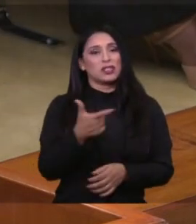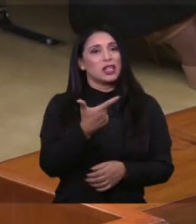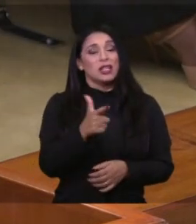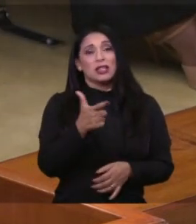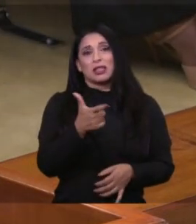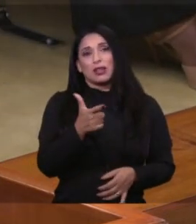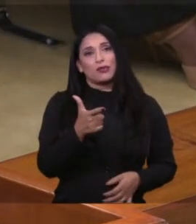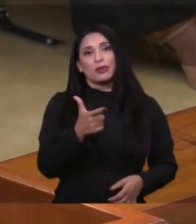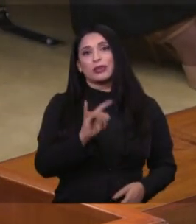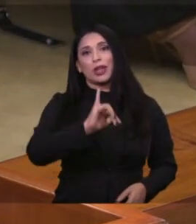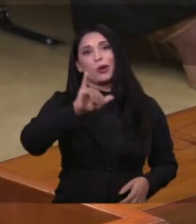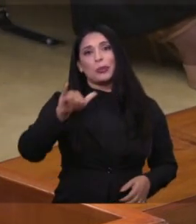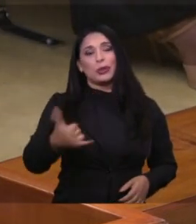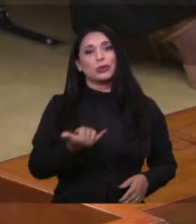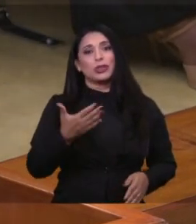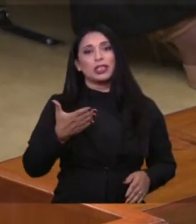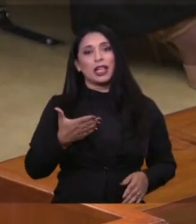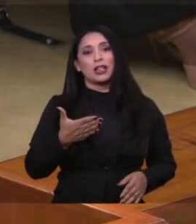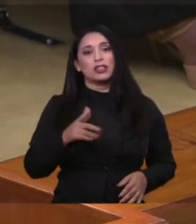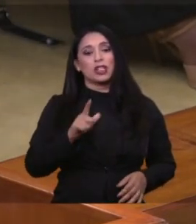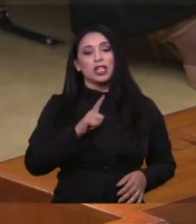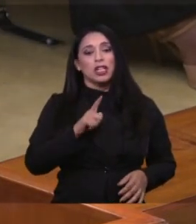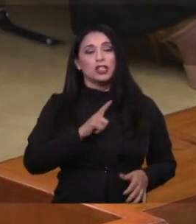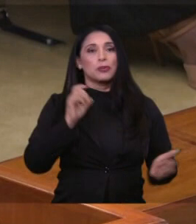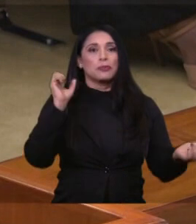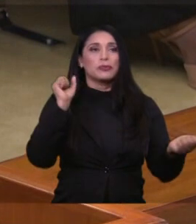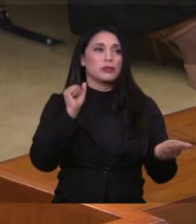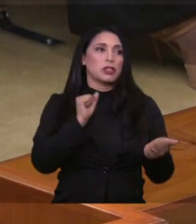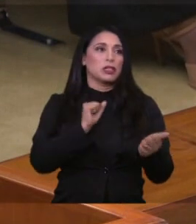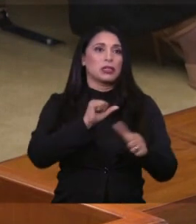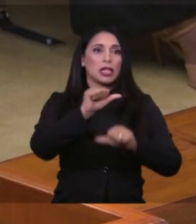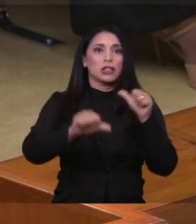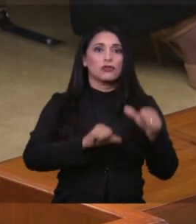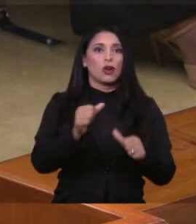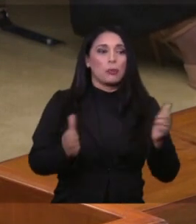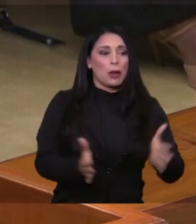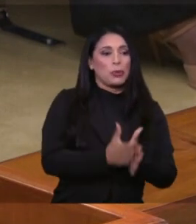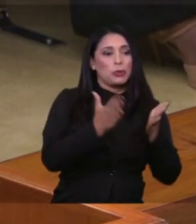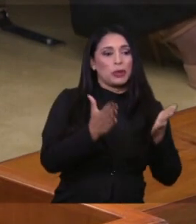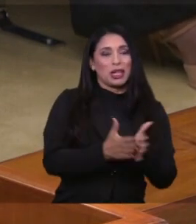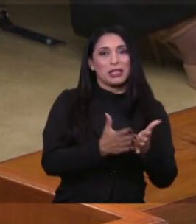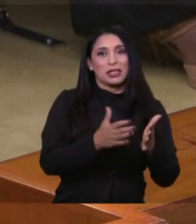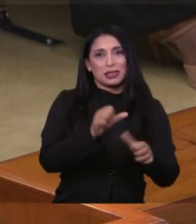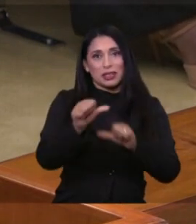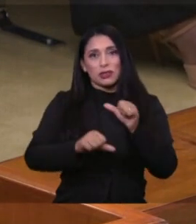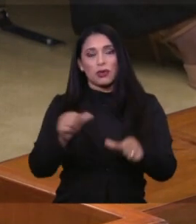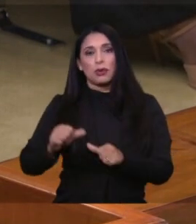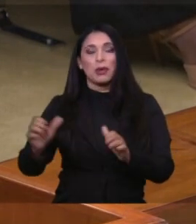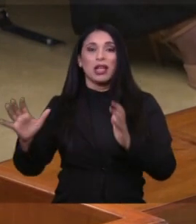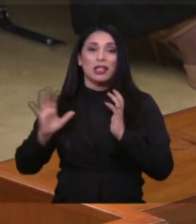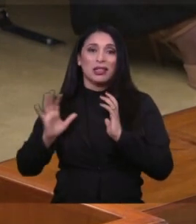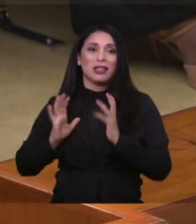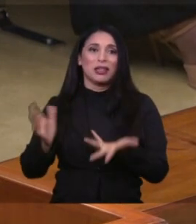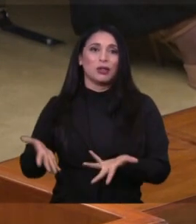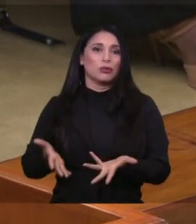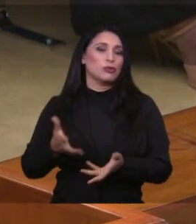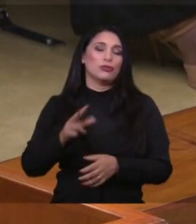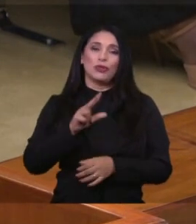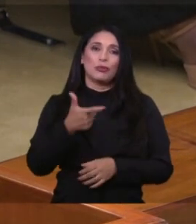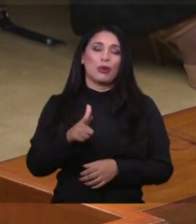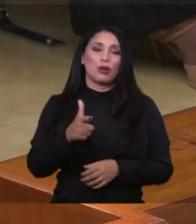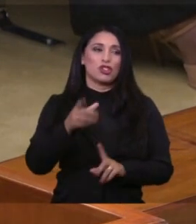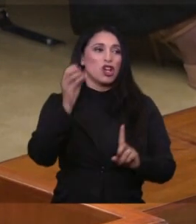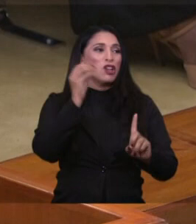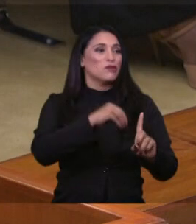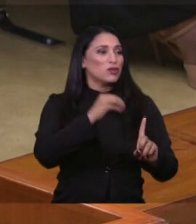terão a oportunidade de romper o ciclo da pobreza, da miséria, que irão trabalhar em condições precárias, vulneráveis